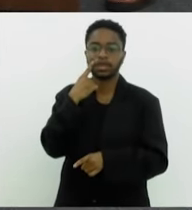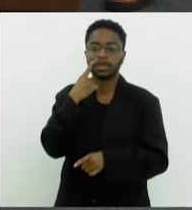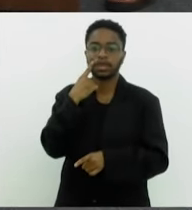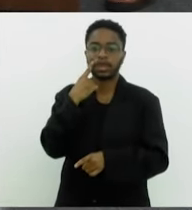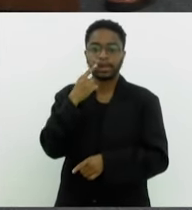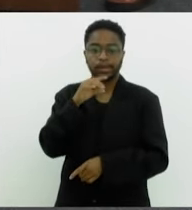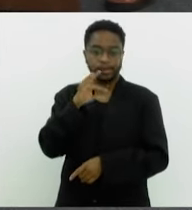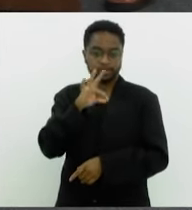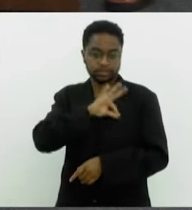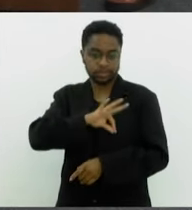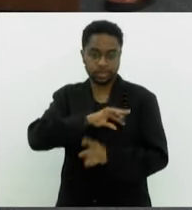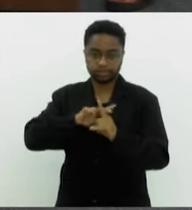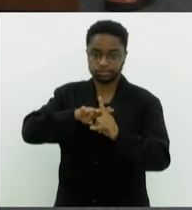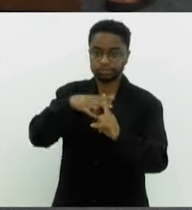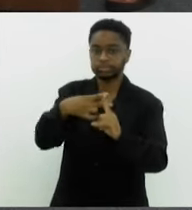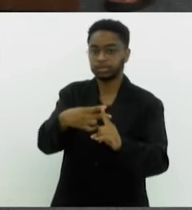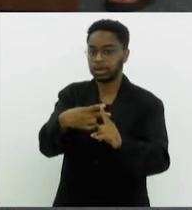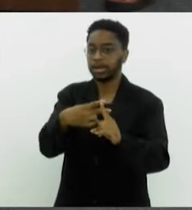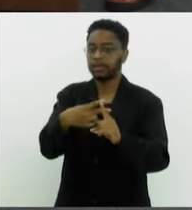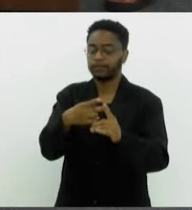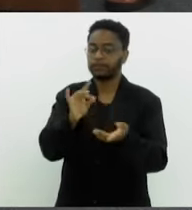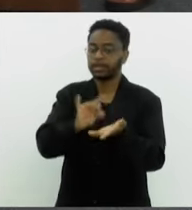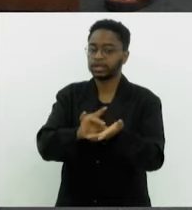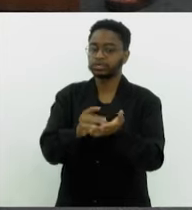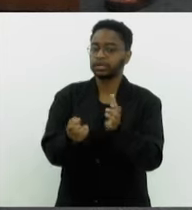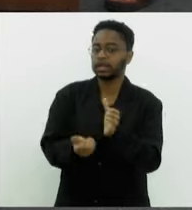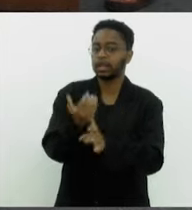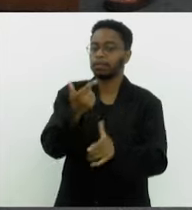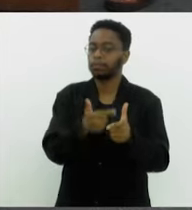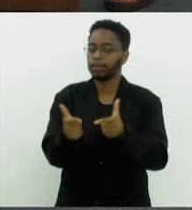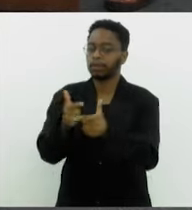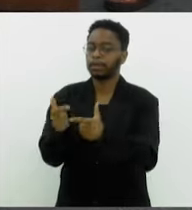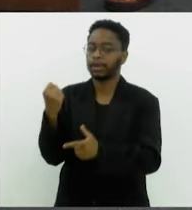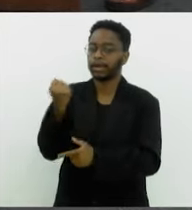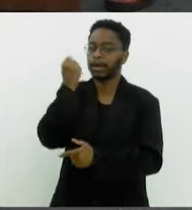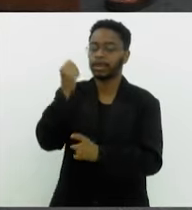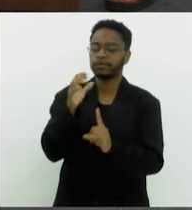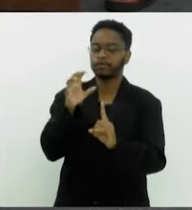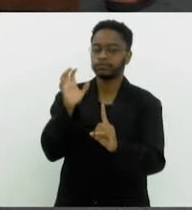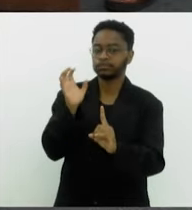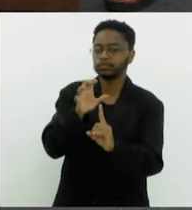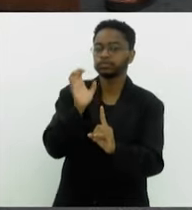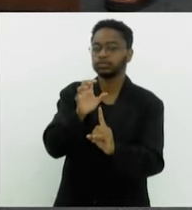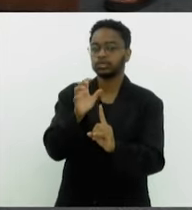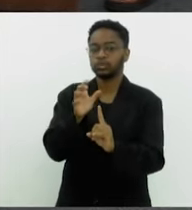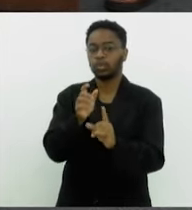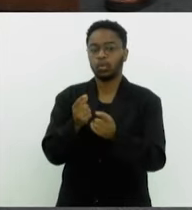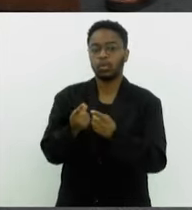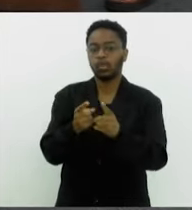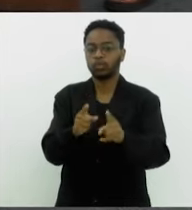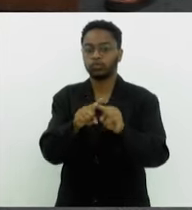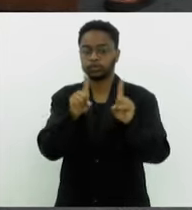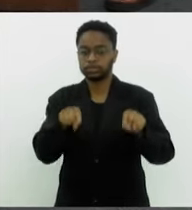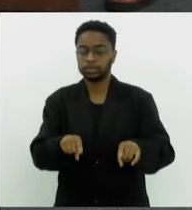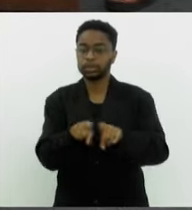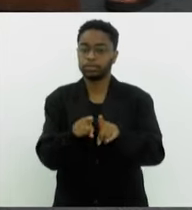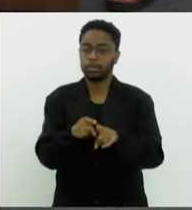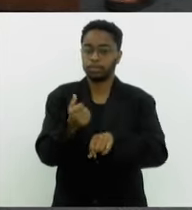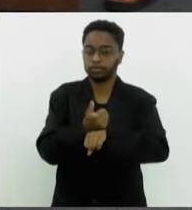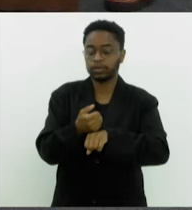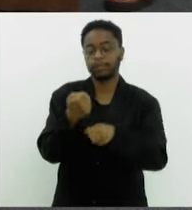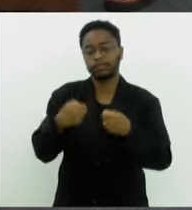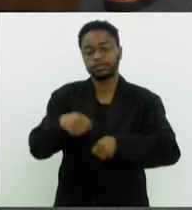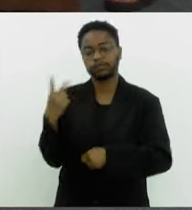perniciosa que acaba criando uma situação, inclusive, de assédio com os servidores. O profissional de educação tem que ser valorizado,